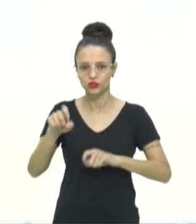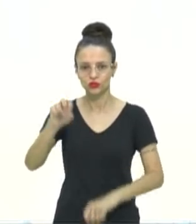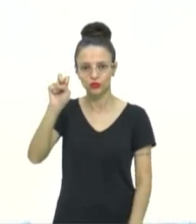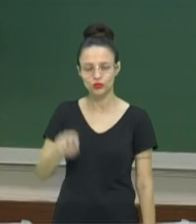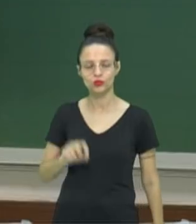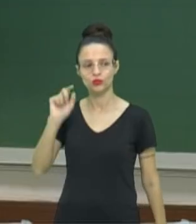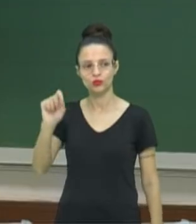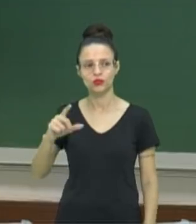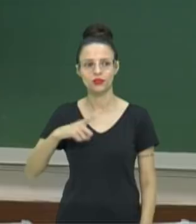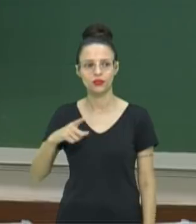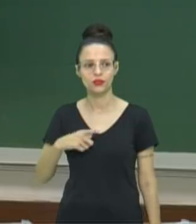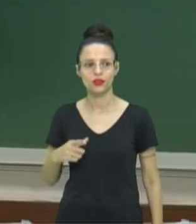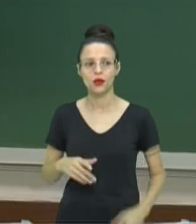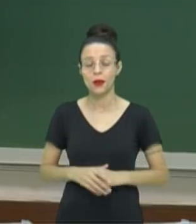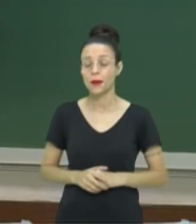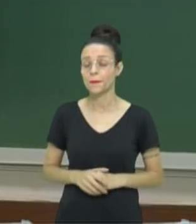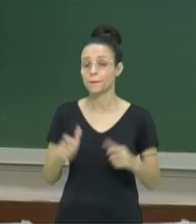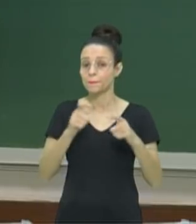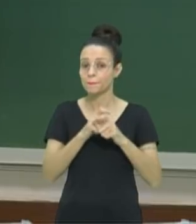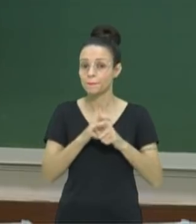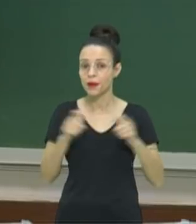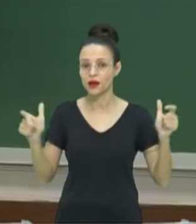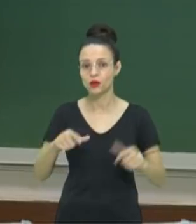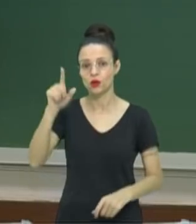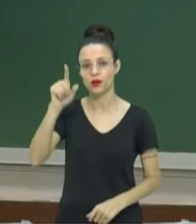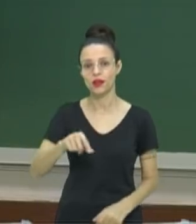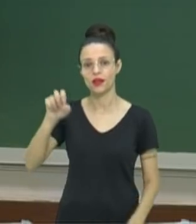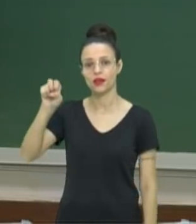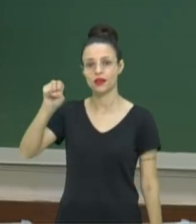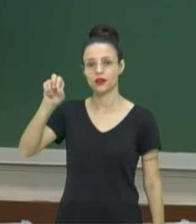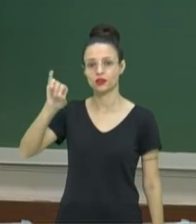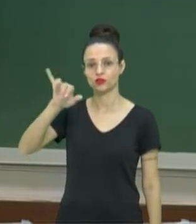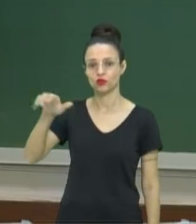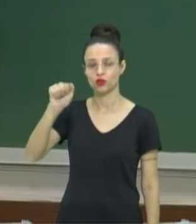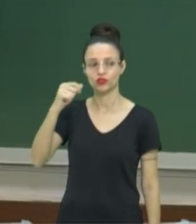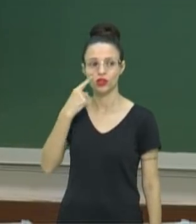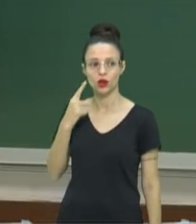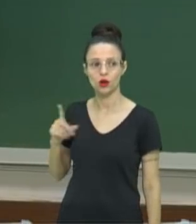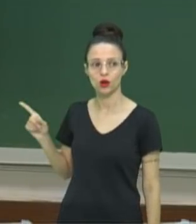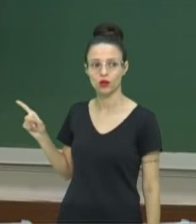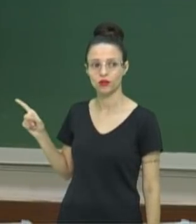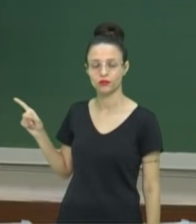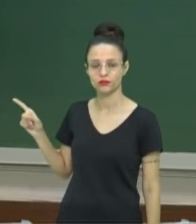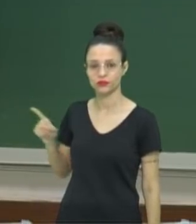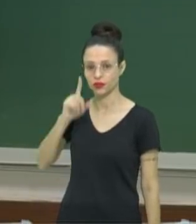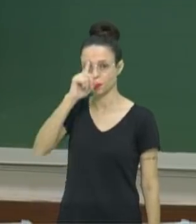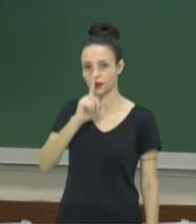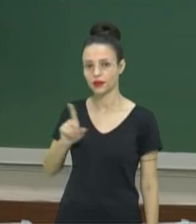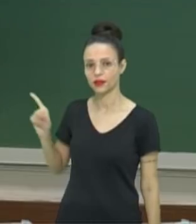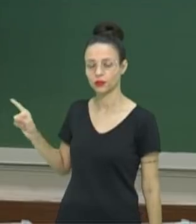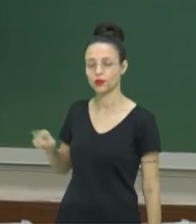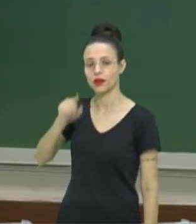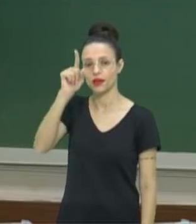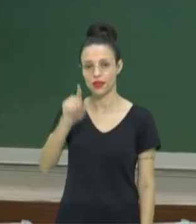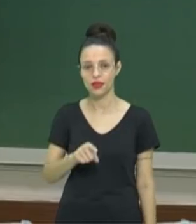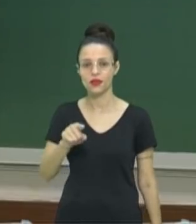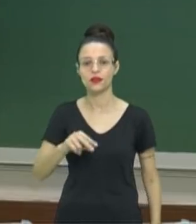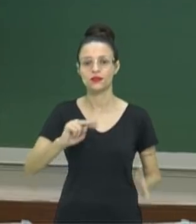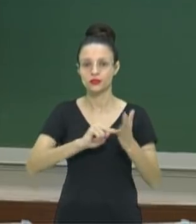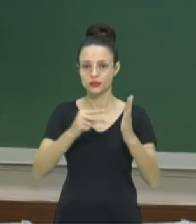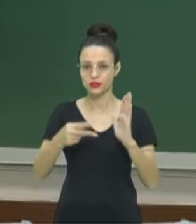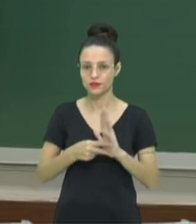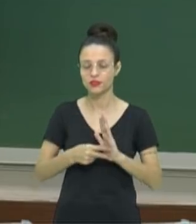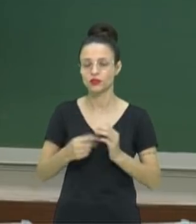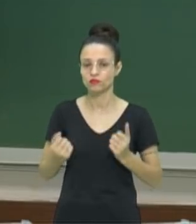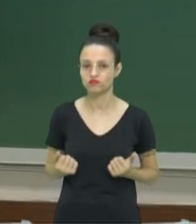o que nós vamos ter ali? O maior deles é a soja, esta parte maior aqui do nosso gráfico representa o cultivo